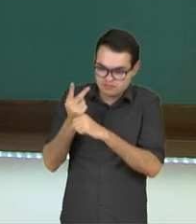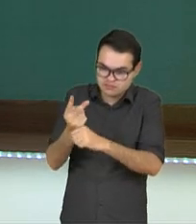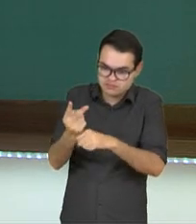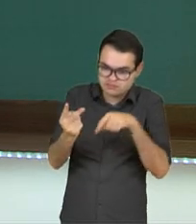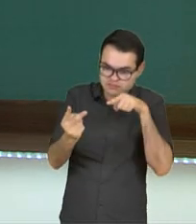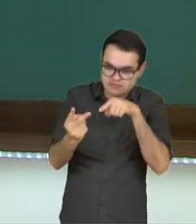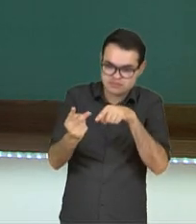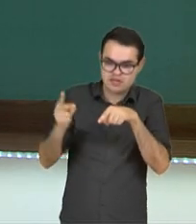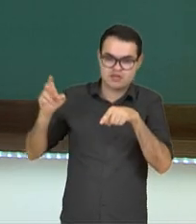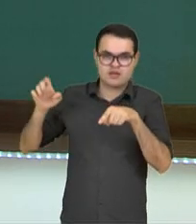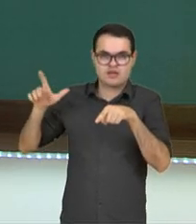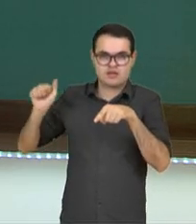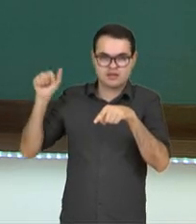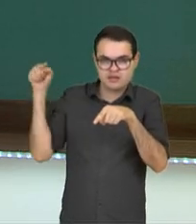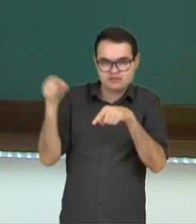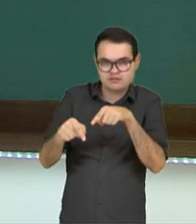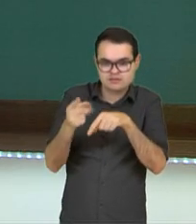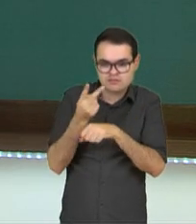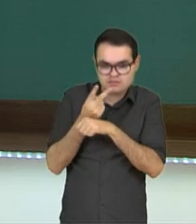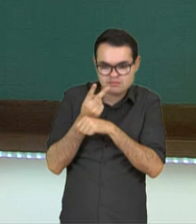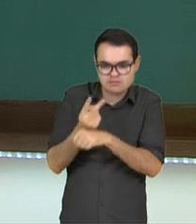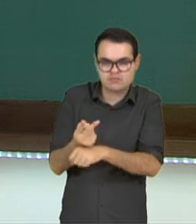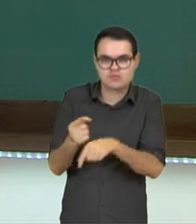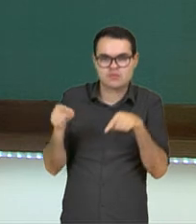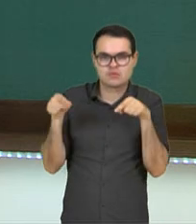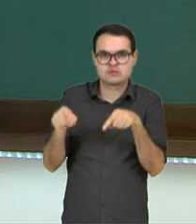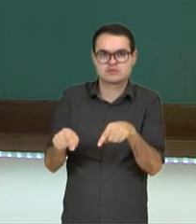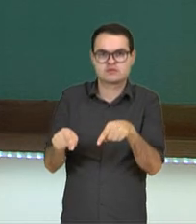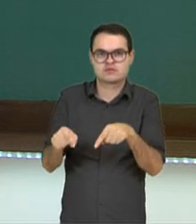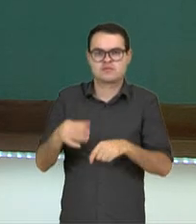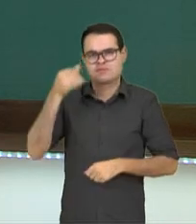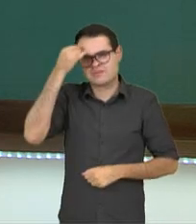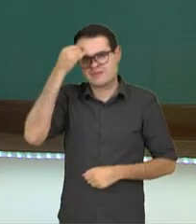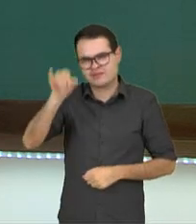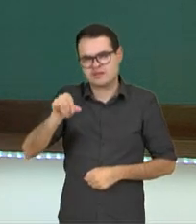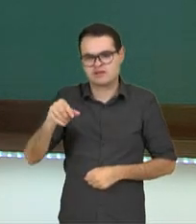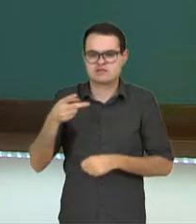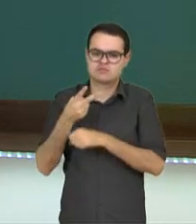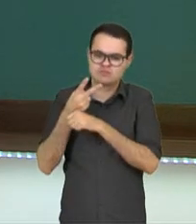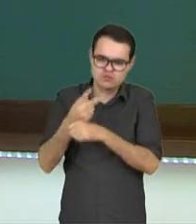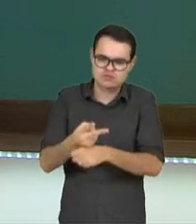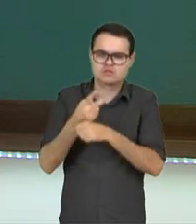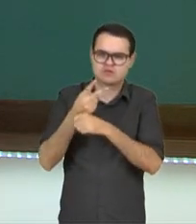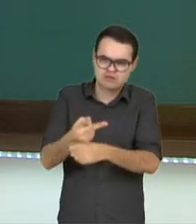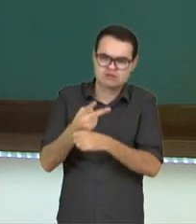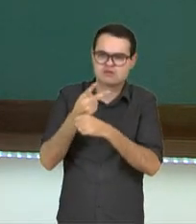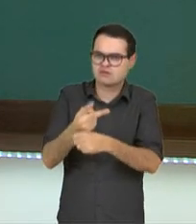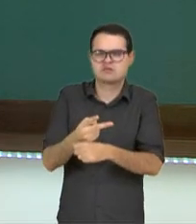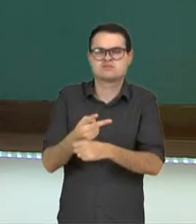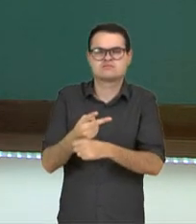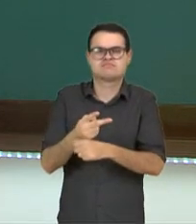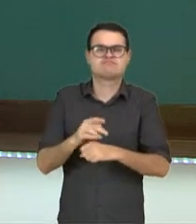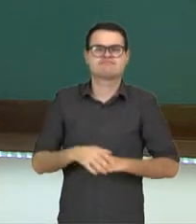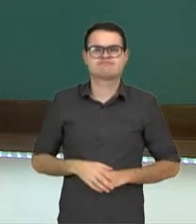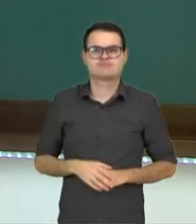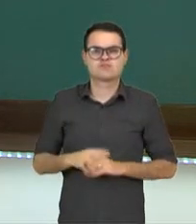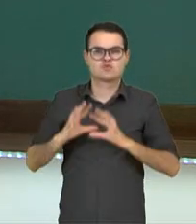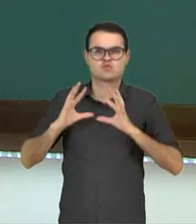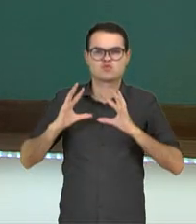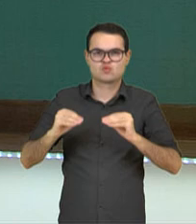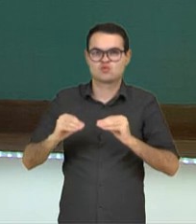que me faz continuar no meu trabalho com muito orgulho. Para evitar essa repetição, eu substituo toda essa parte